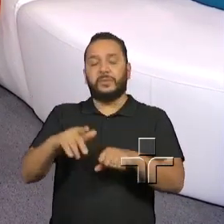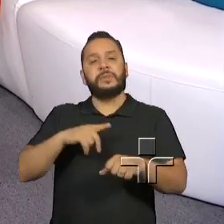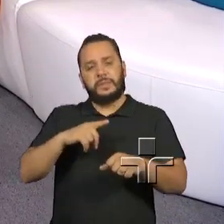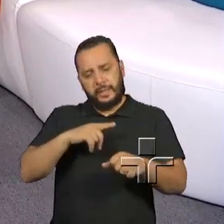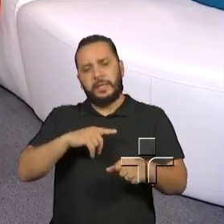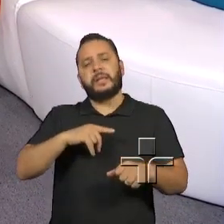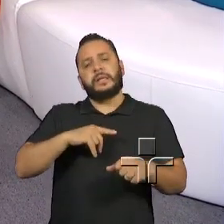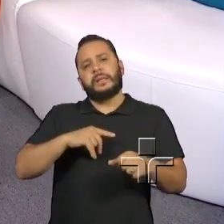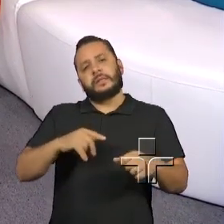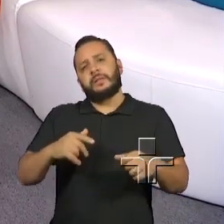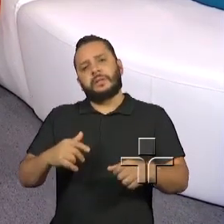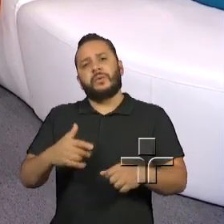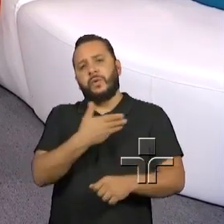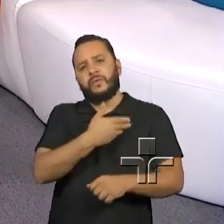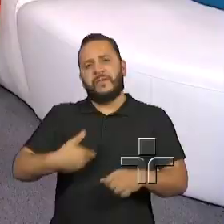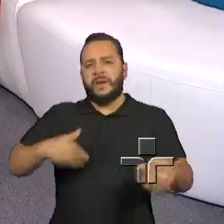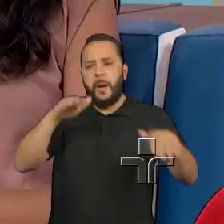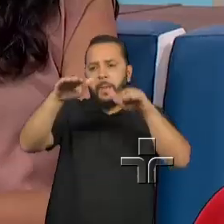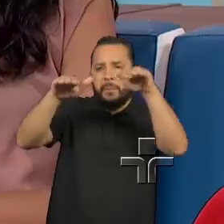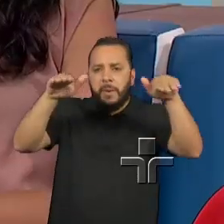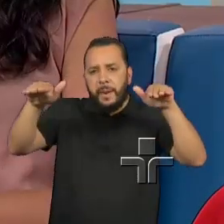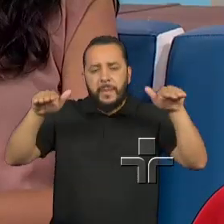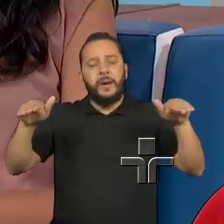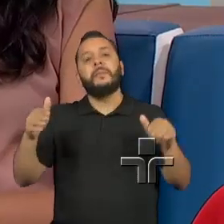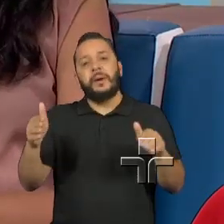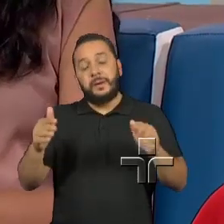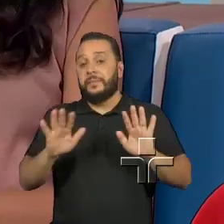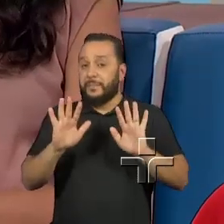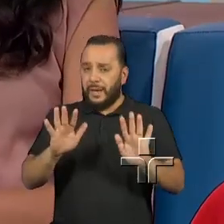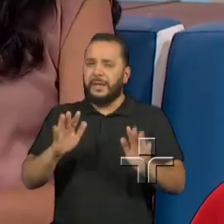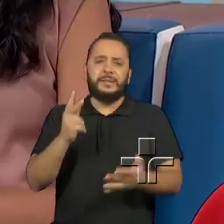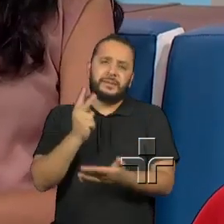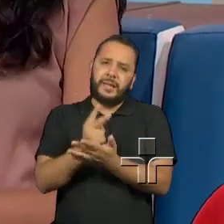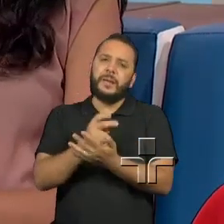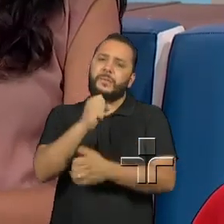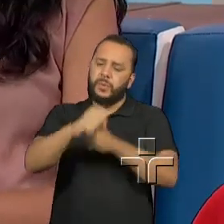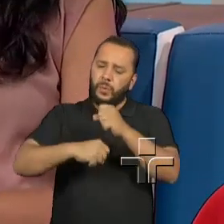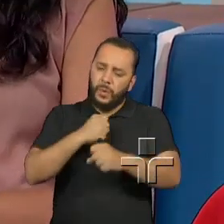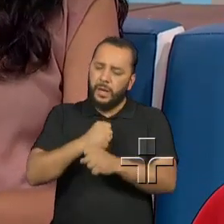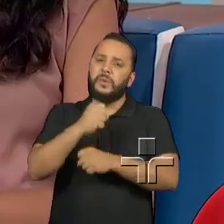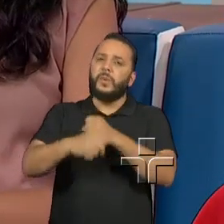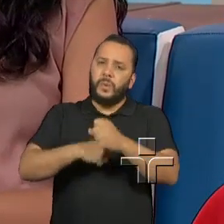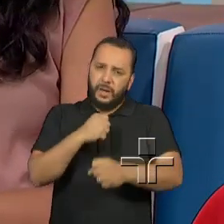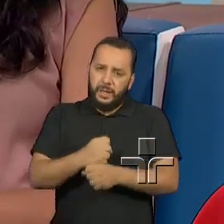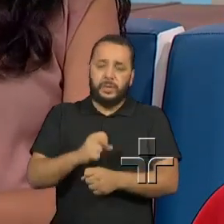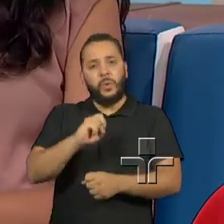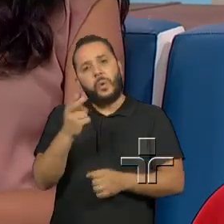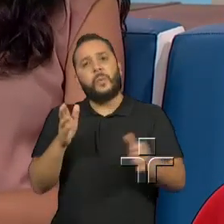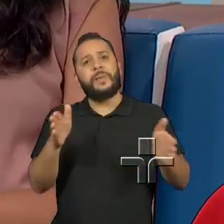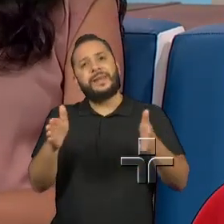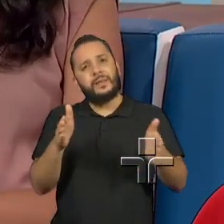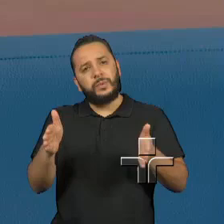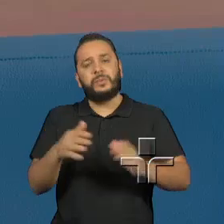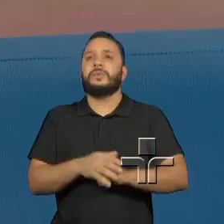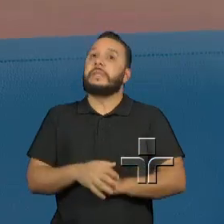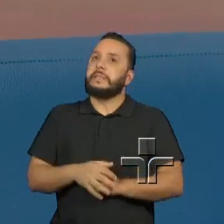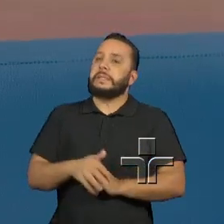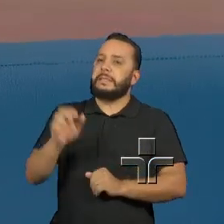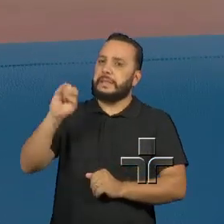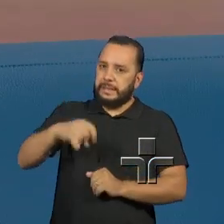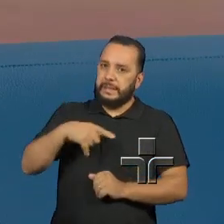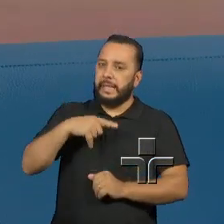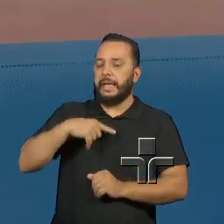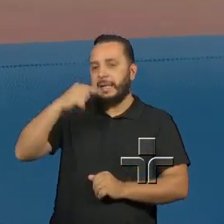campanha nova, mas tem algumas campanhas que são anuais, é isso? É, por época do ano, é isso, doutora? Isso, tem a